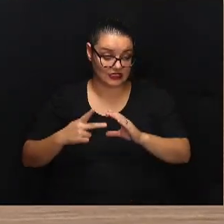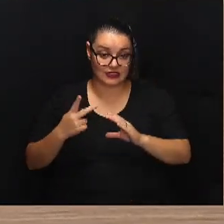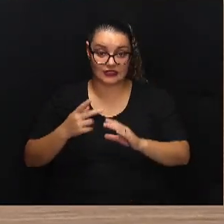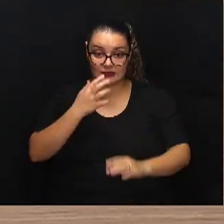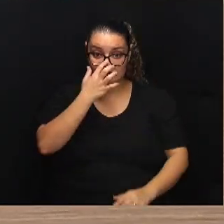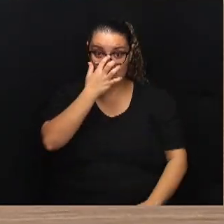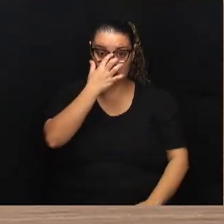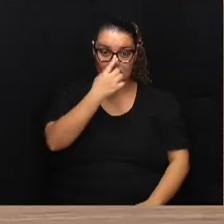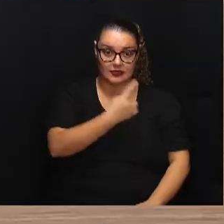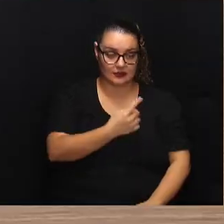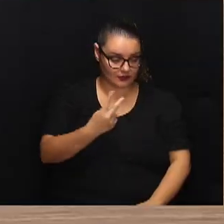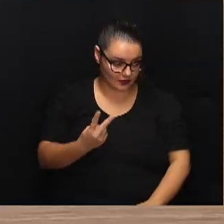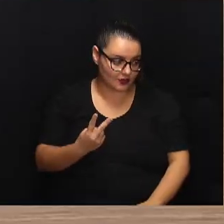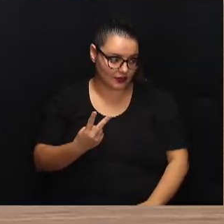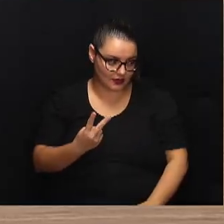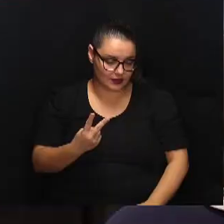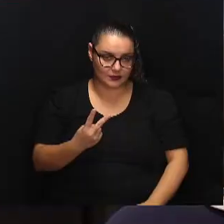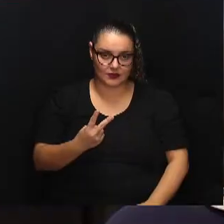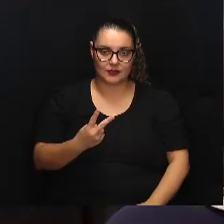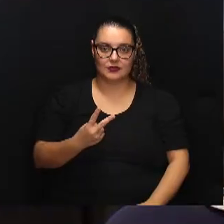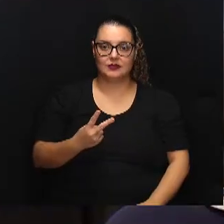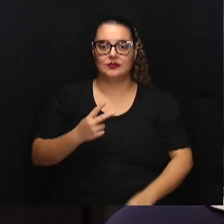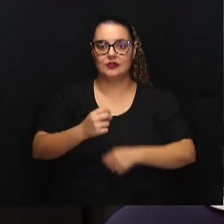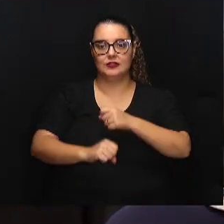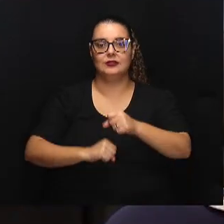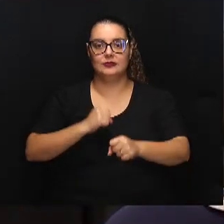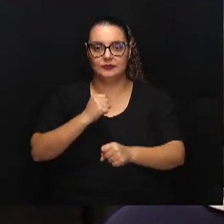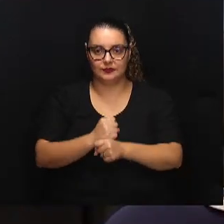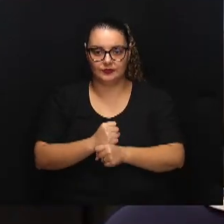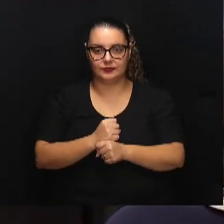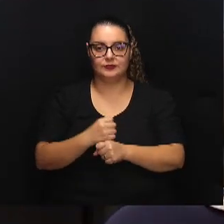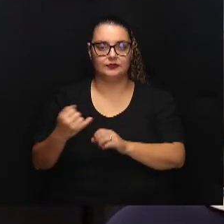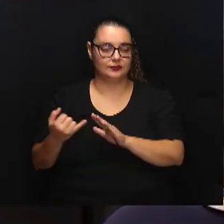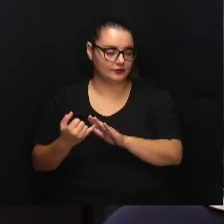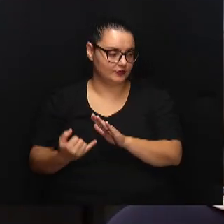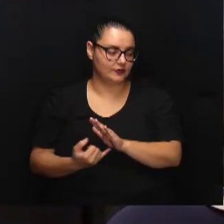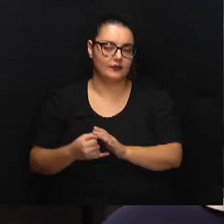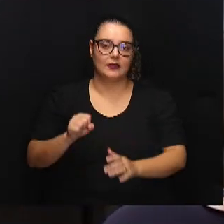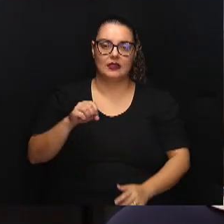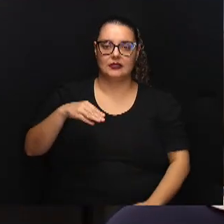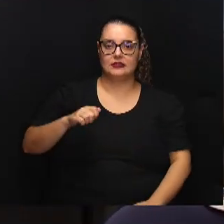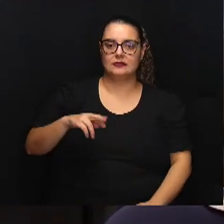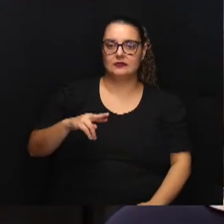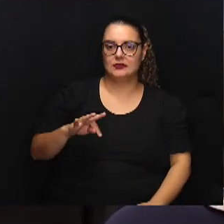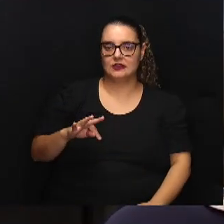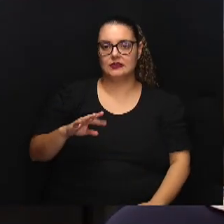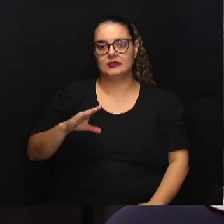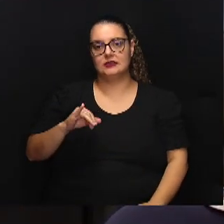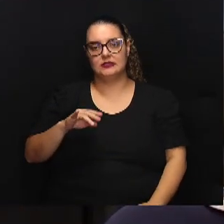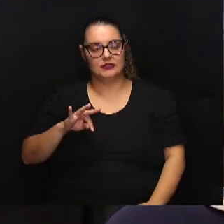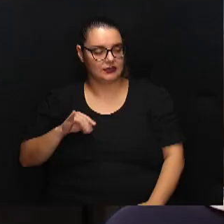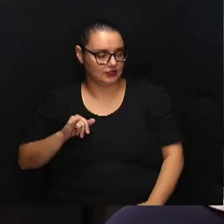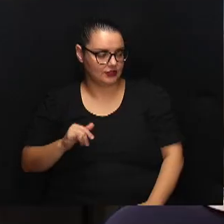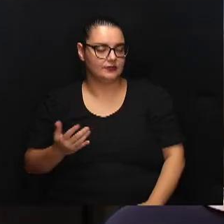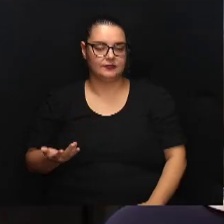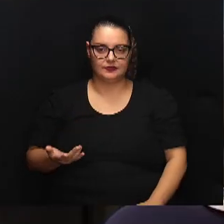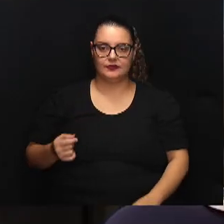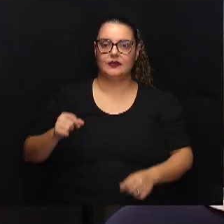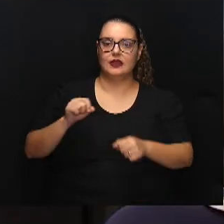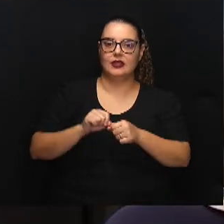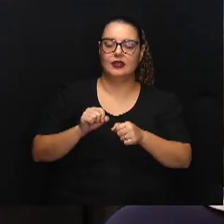esse é o 12º ano em que o Instituto Smart Cities, né, que faz